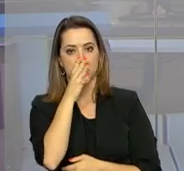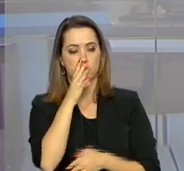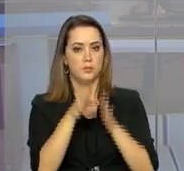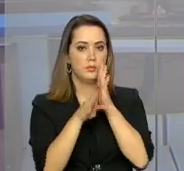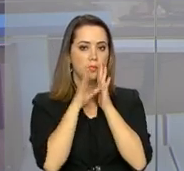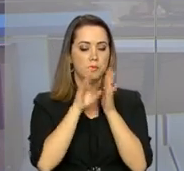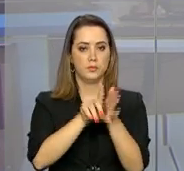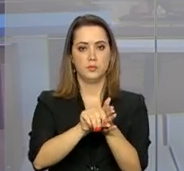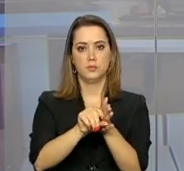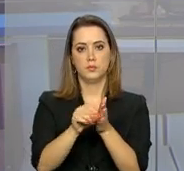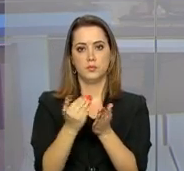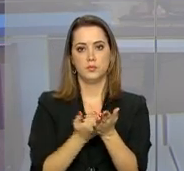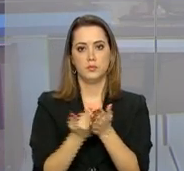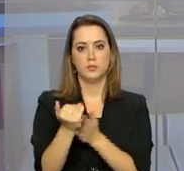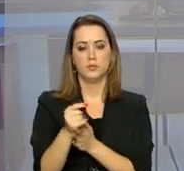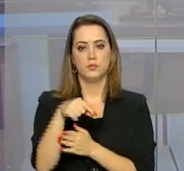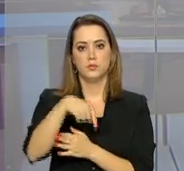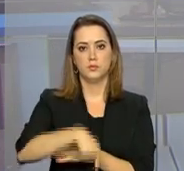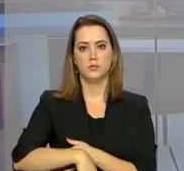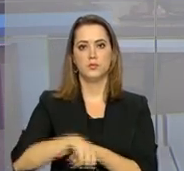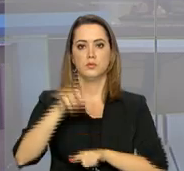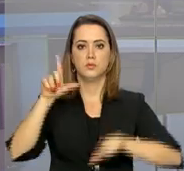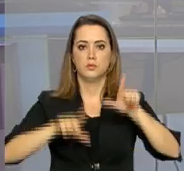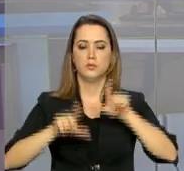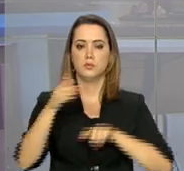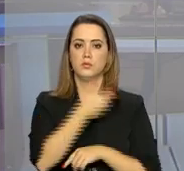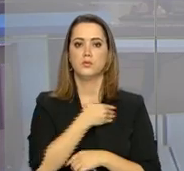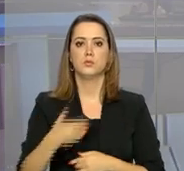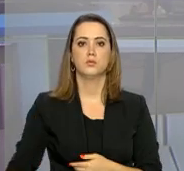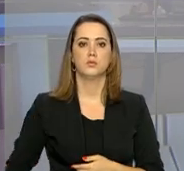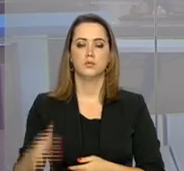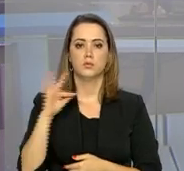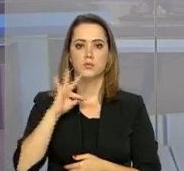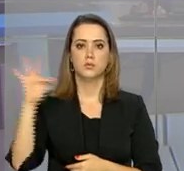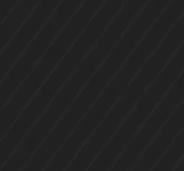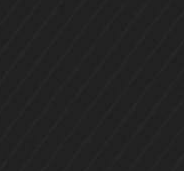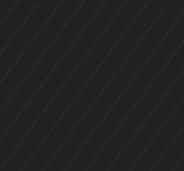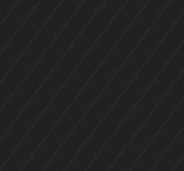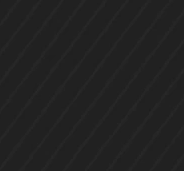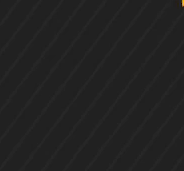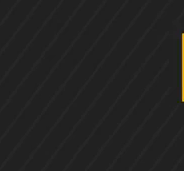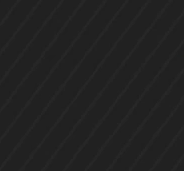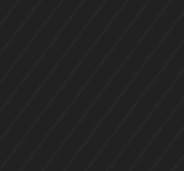também as novidades em nossas redes sociais. Continue com a gente na NBR, a TV do Governo Federal.